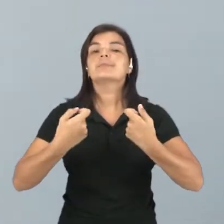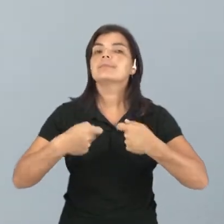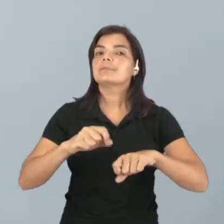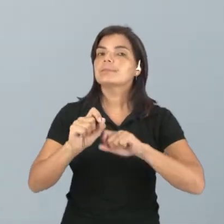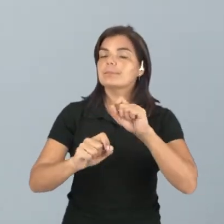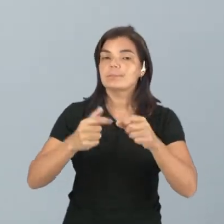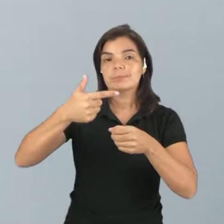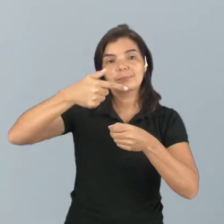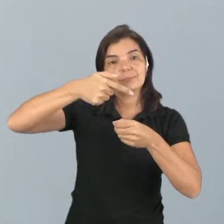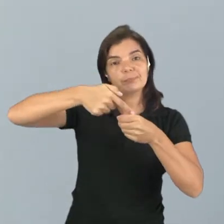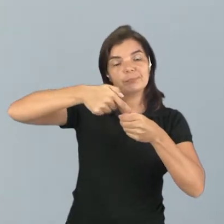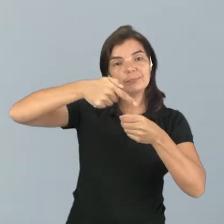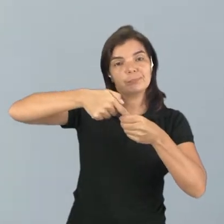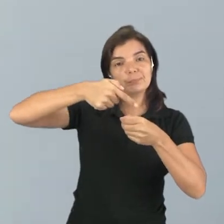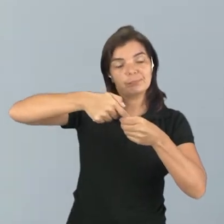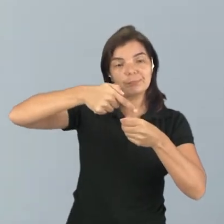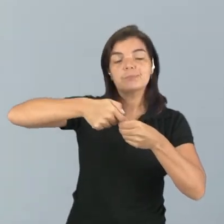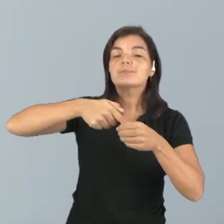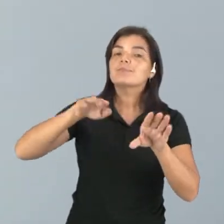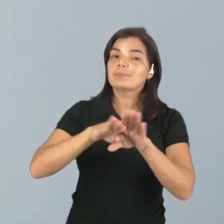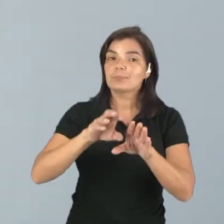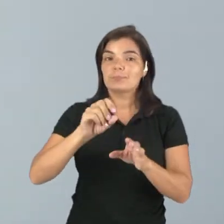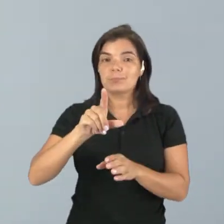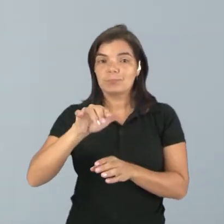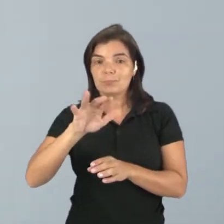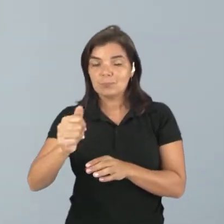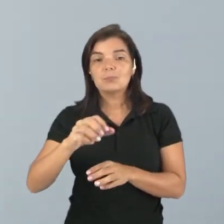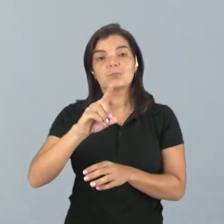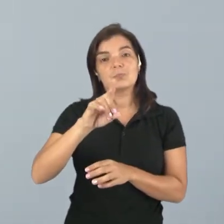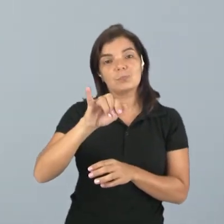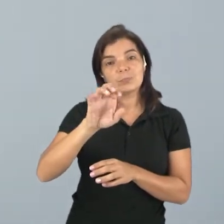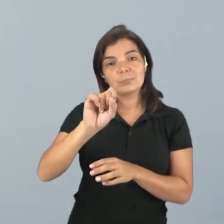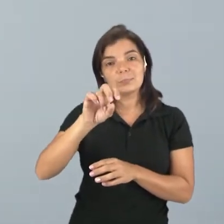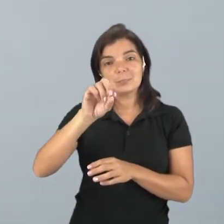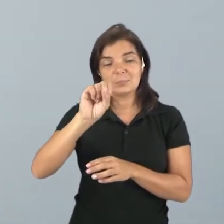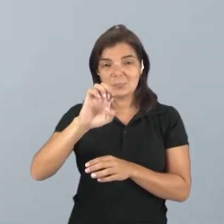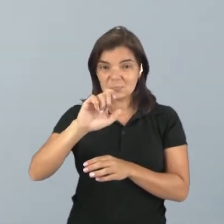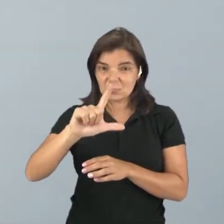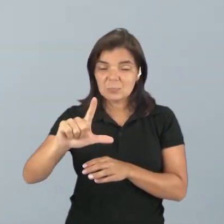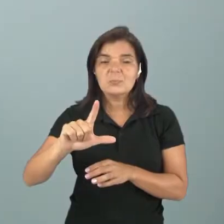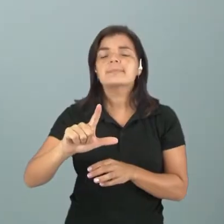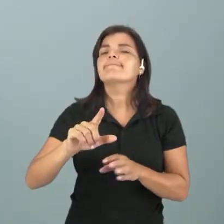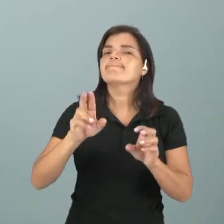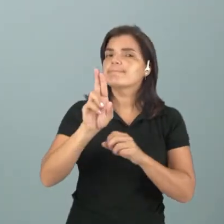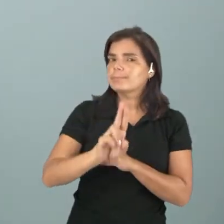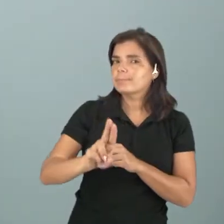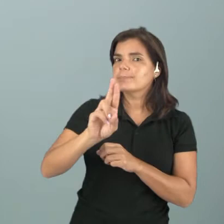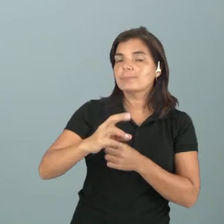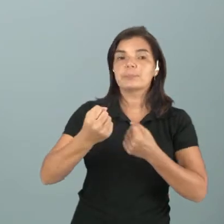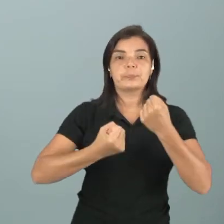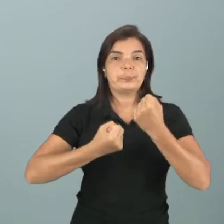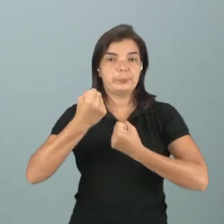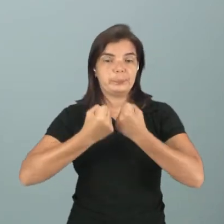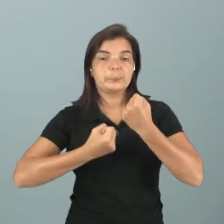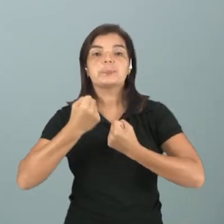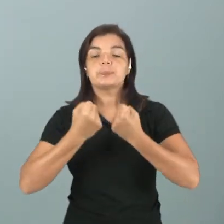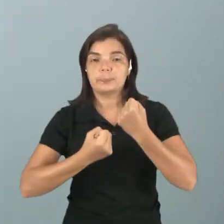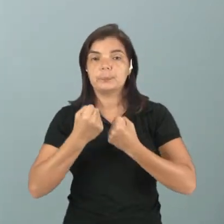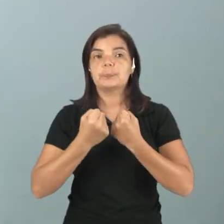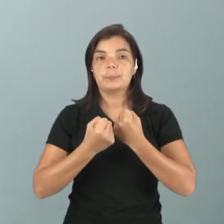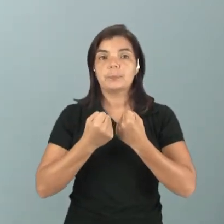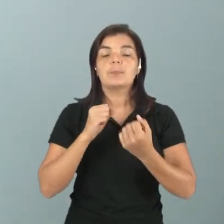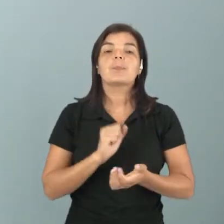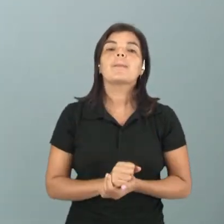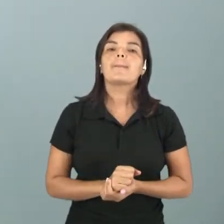de gasolina, vai precisar de óleo diesel, e cada vez que vai sendo disparado, cada vez que vai sendo utilizado determinado automóvel, que vai